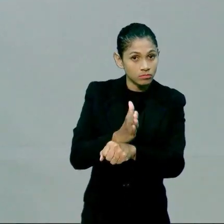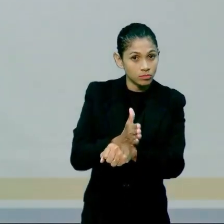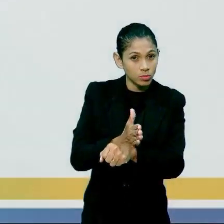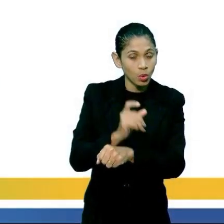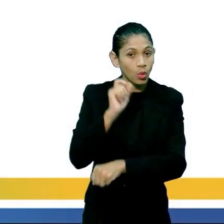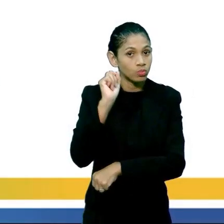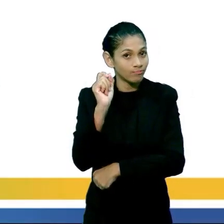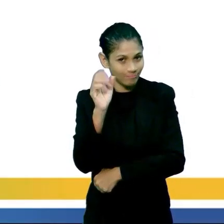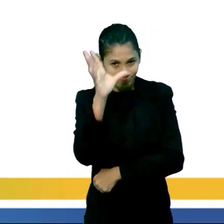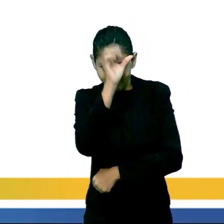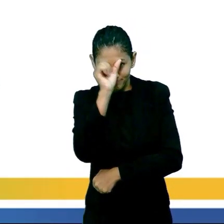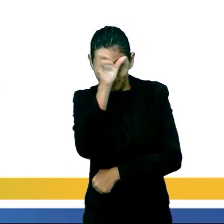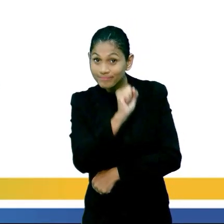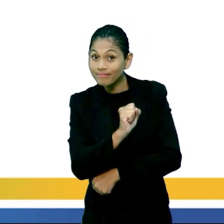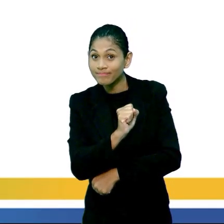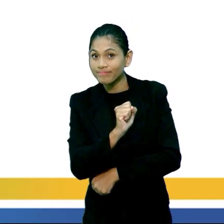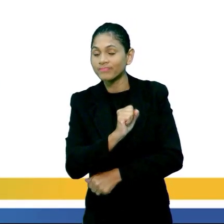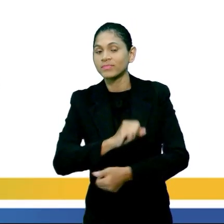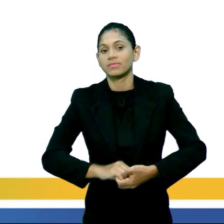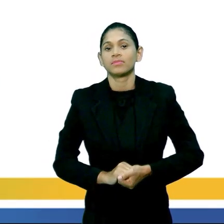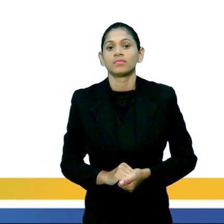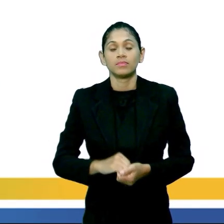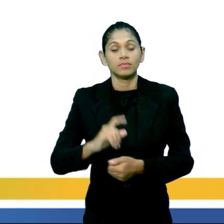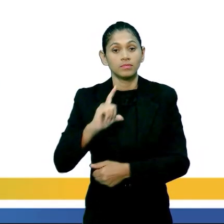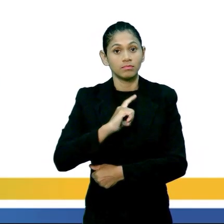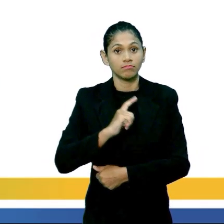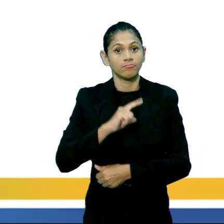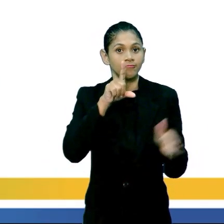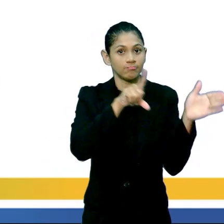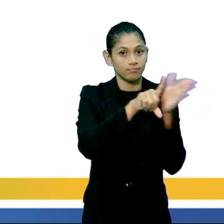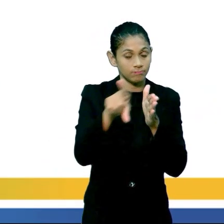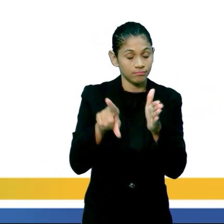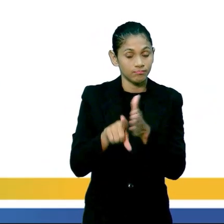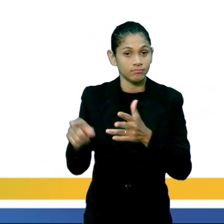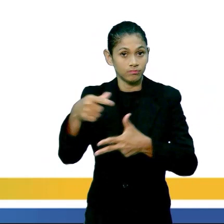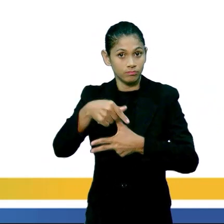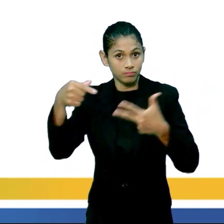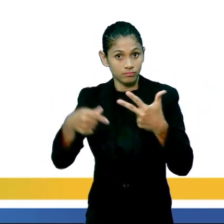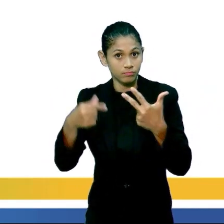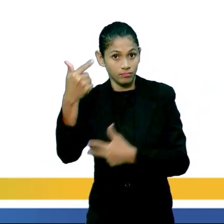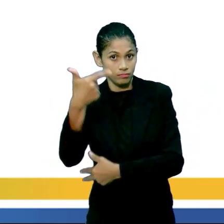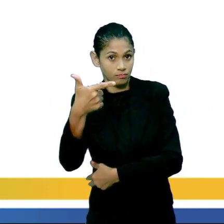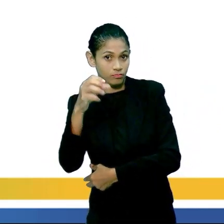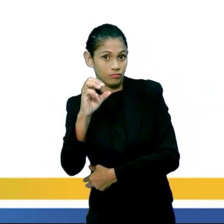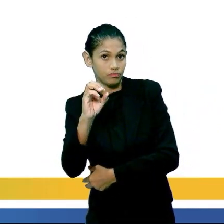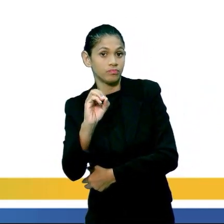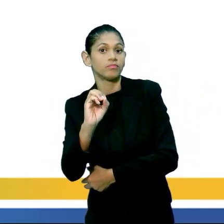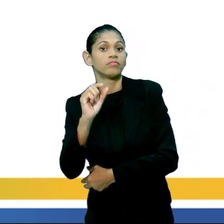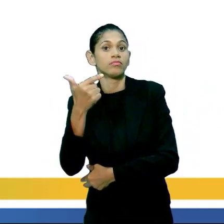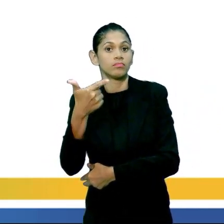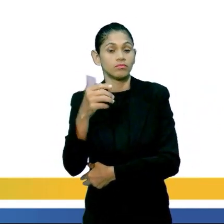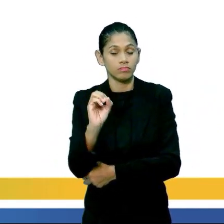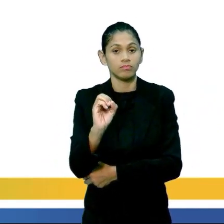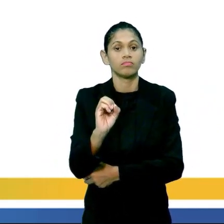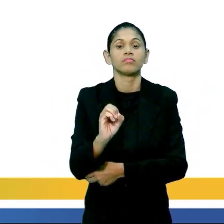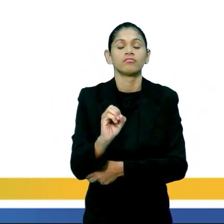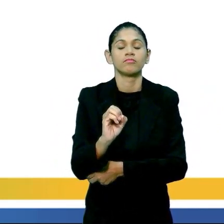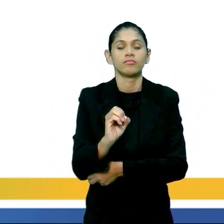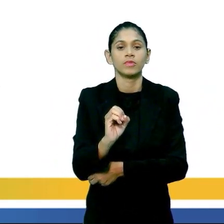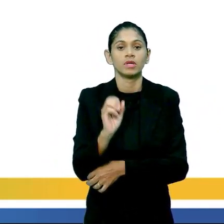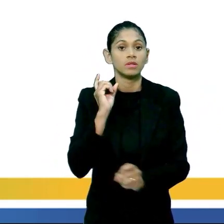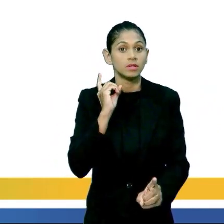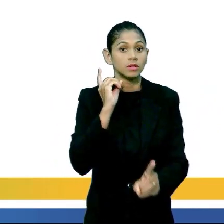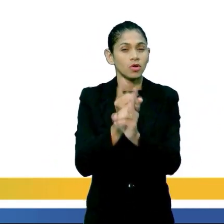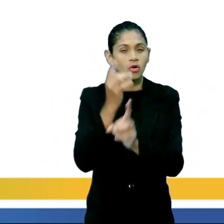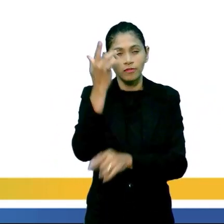nós relembramos? Temos aqui uma questão de Enem de 2020. Você pode encontrá-la facilmente aí